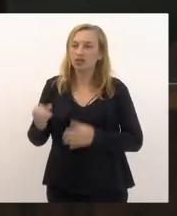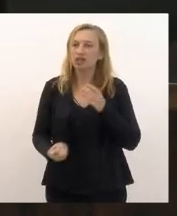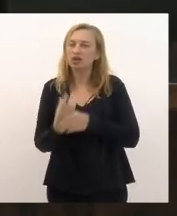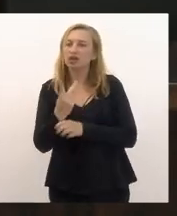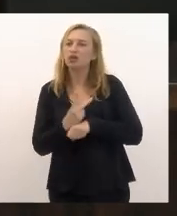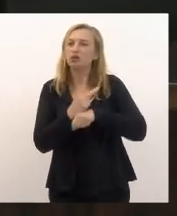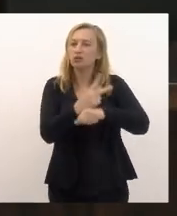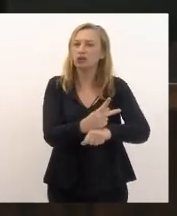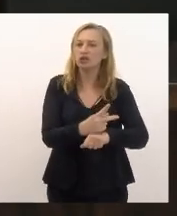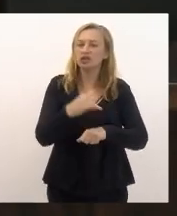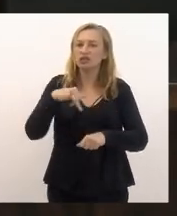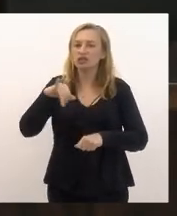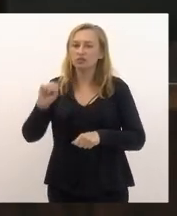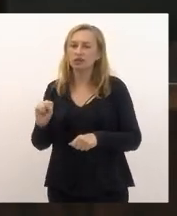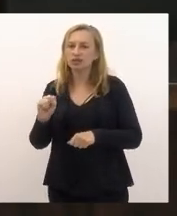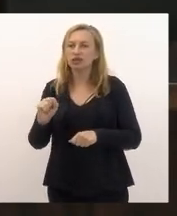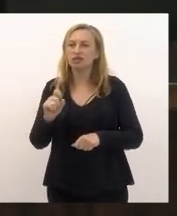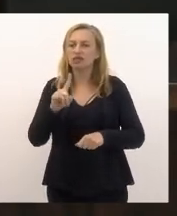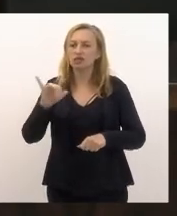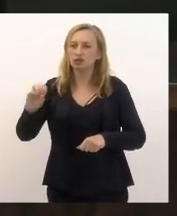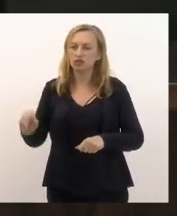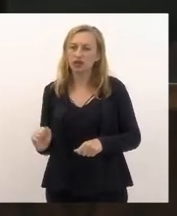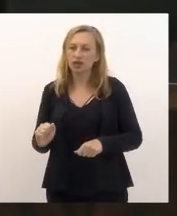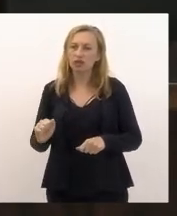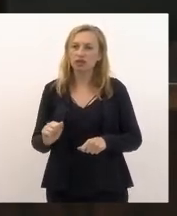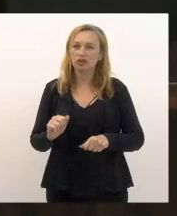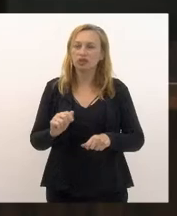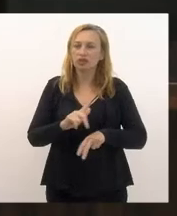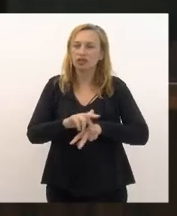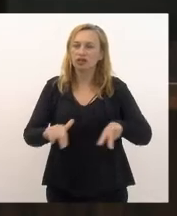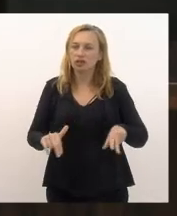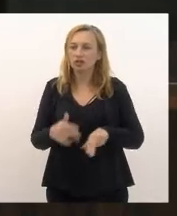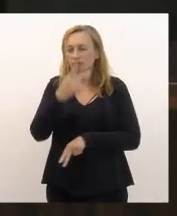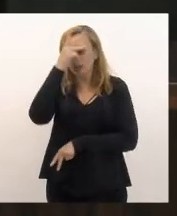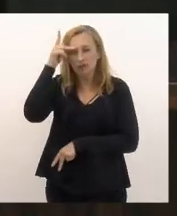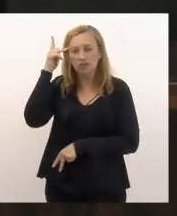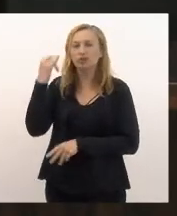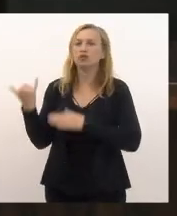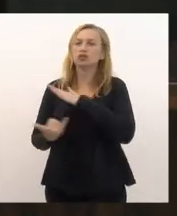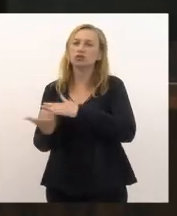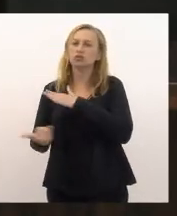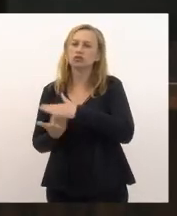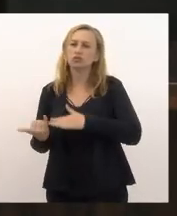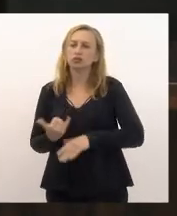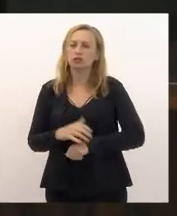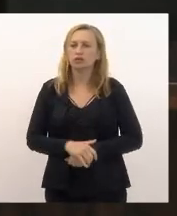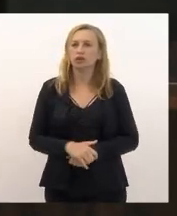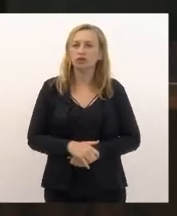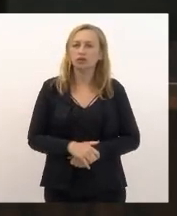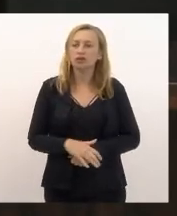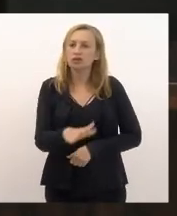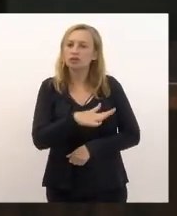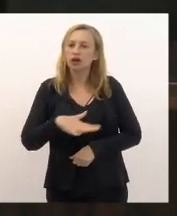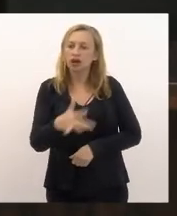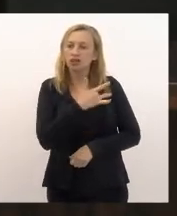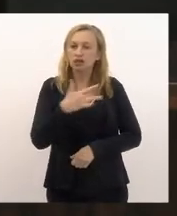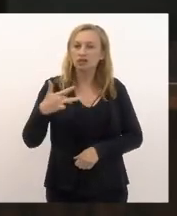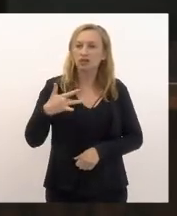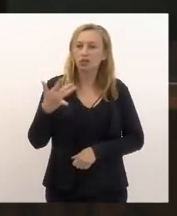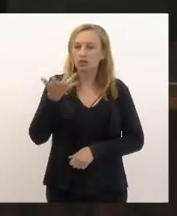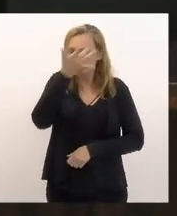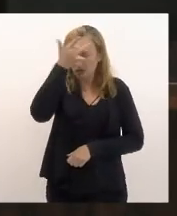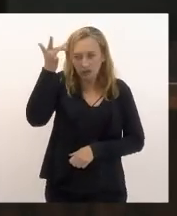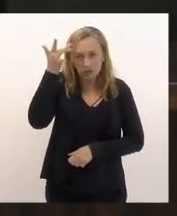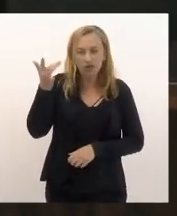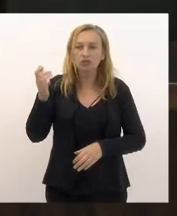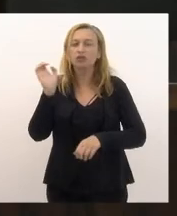prêmio Nise da Silveira para distinguir pessoas e instituições que se destaquem na área da saúde mental no